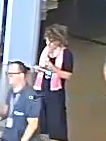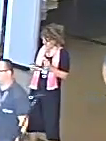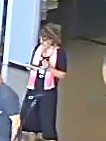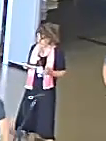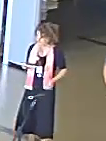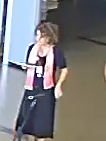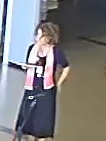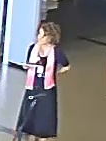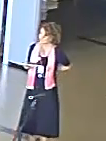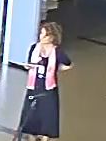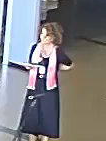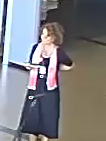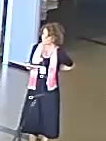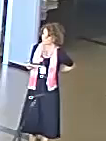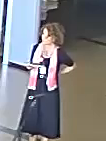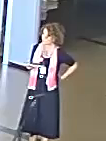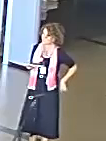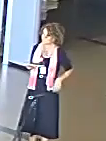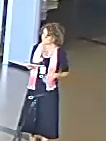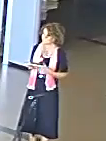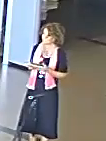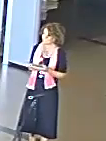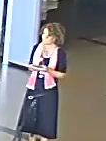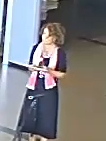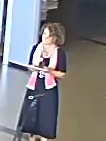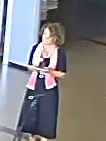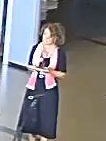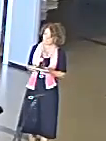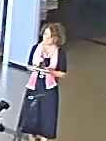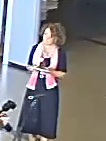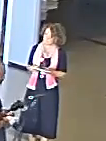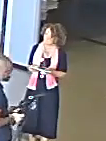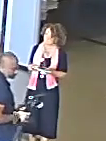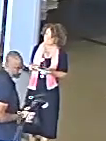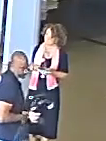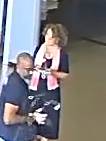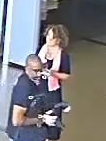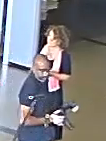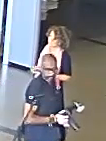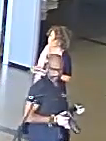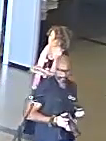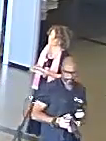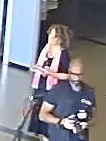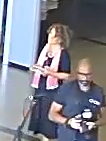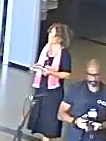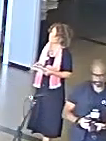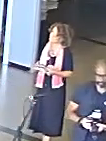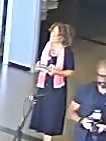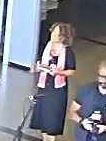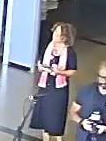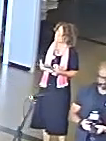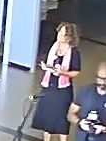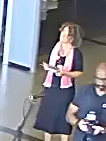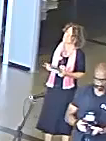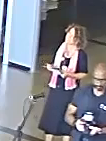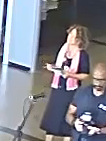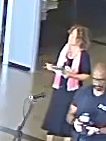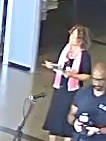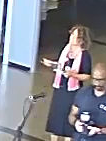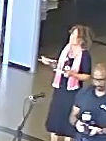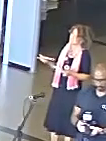ninguém 30 milhões de de de de infrações que essas firmas cometeram esses